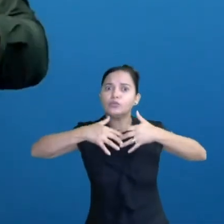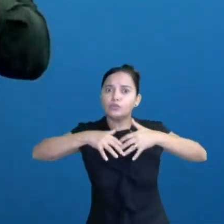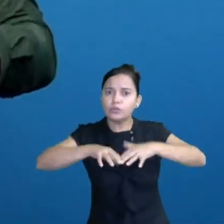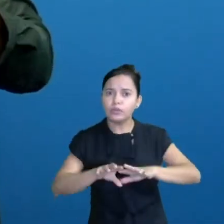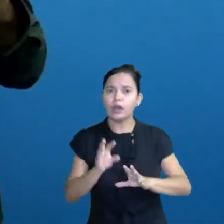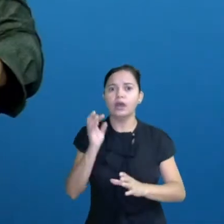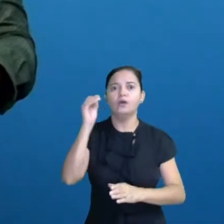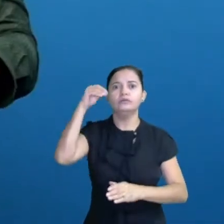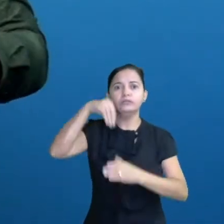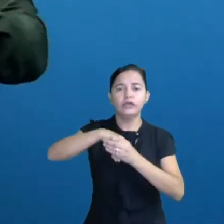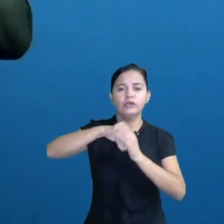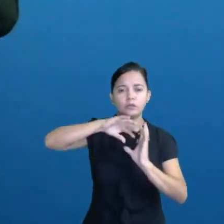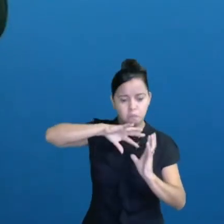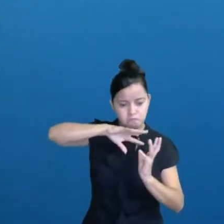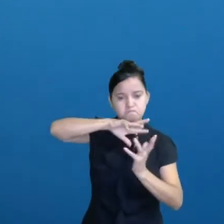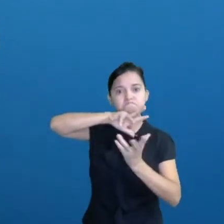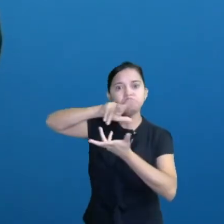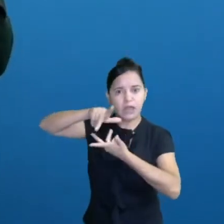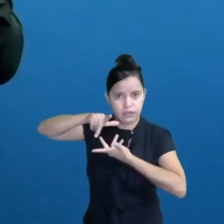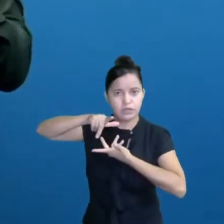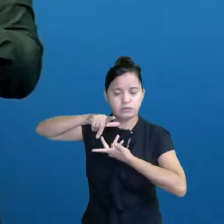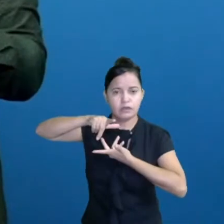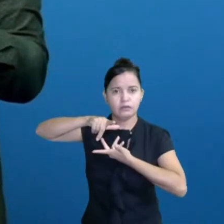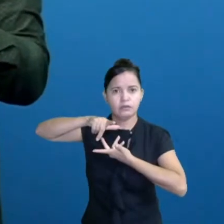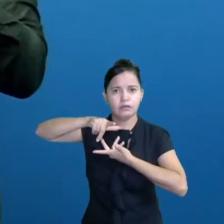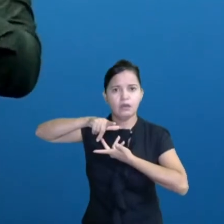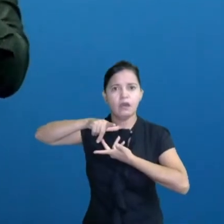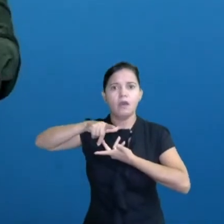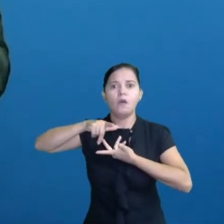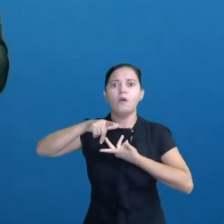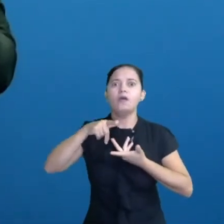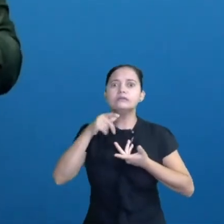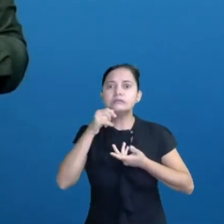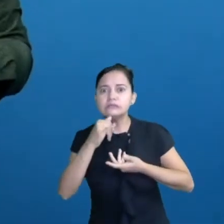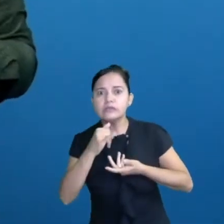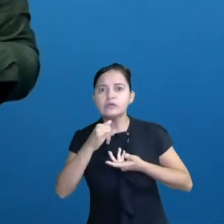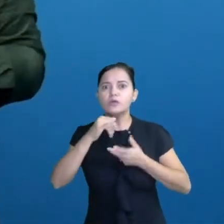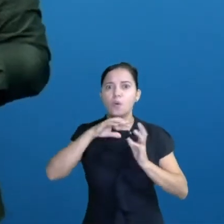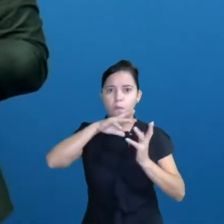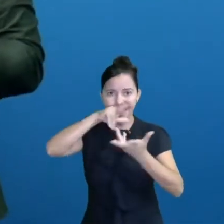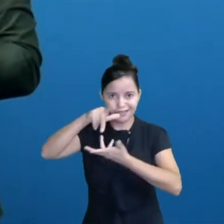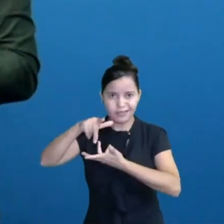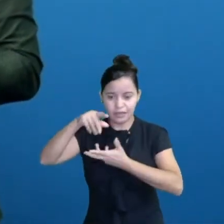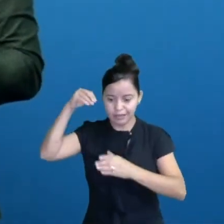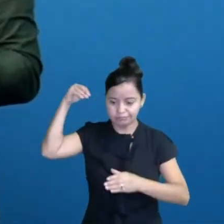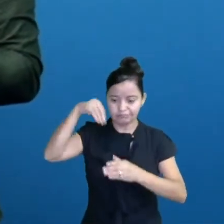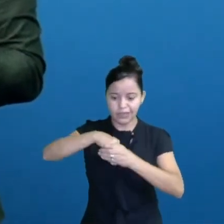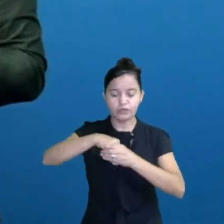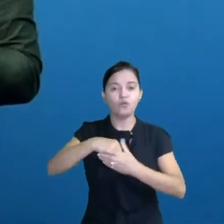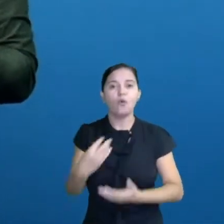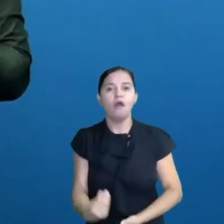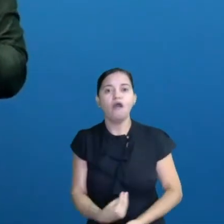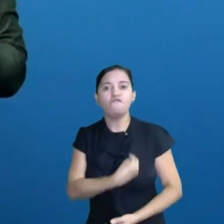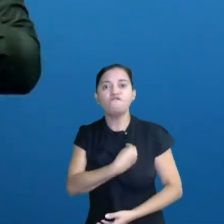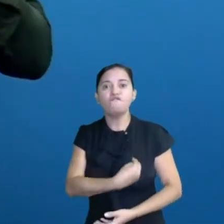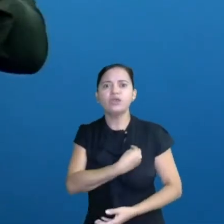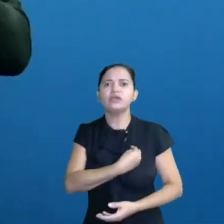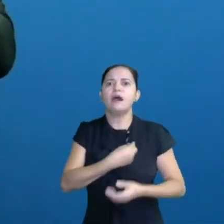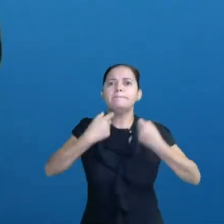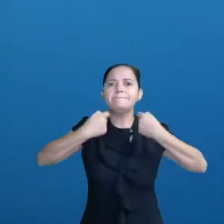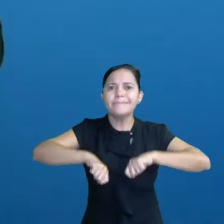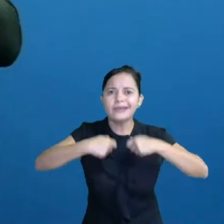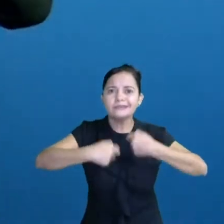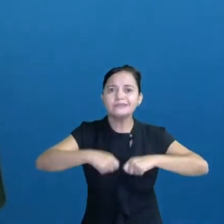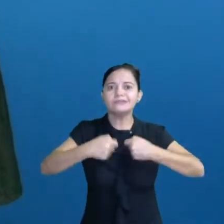planeta, para ele ser como ele é, para ele garantir, para ele manter a vida como a gente conhece, a gente precisa ter esse efeito estufa. Então o